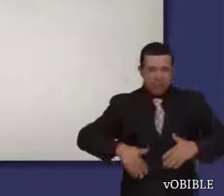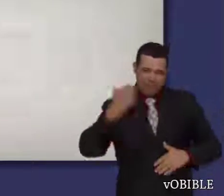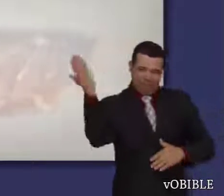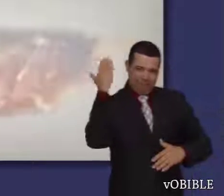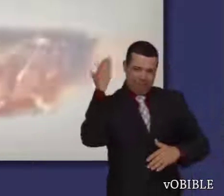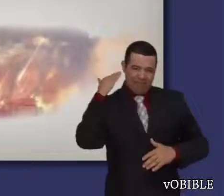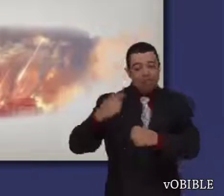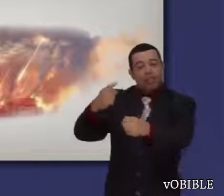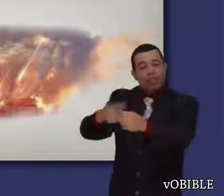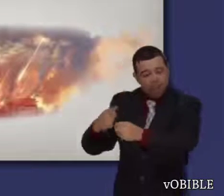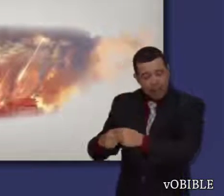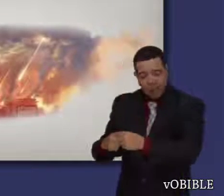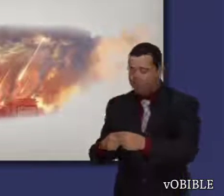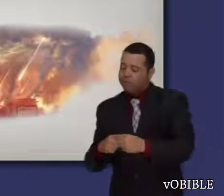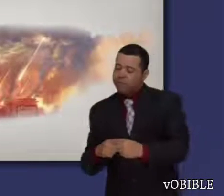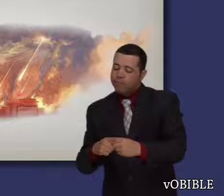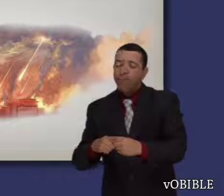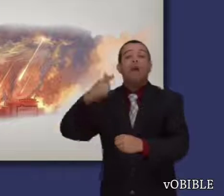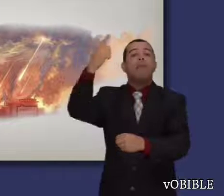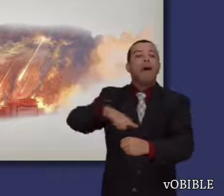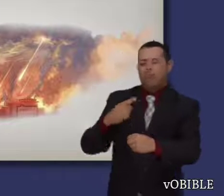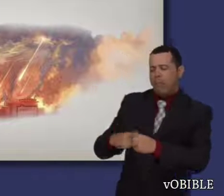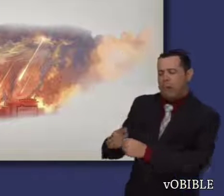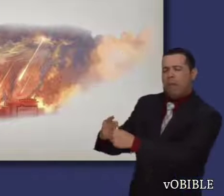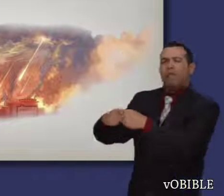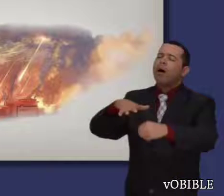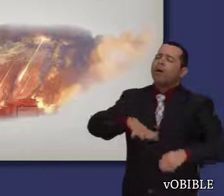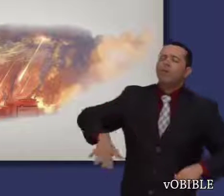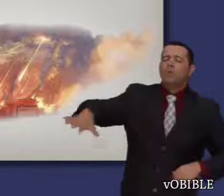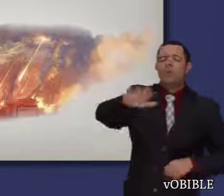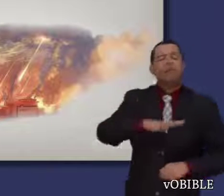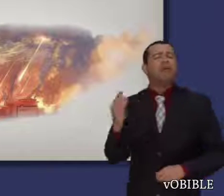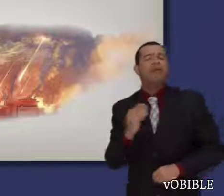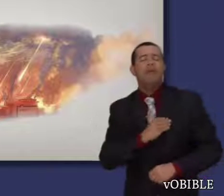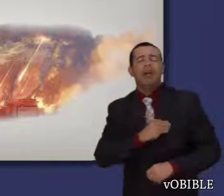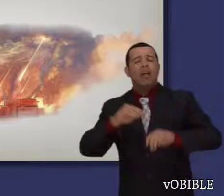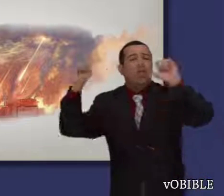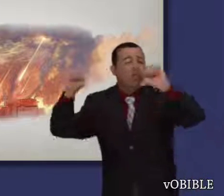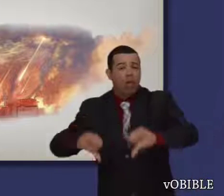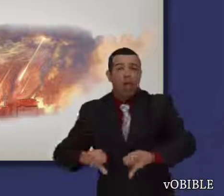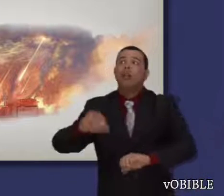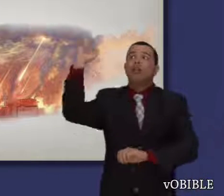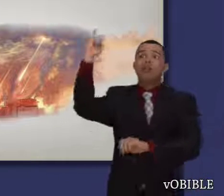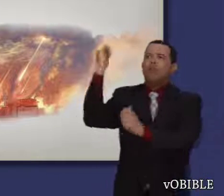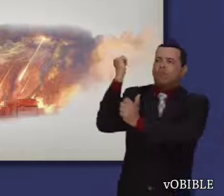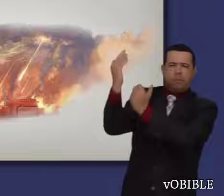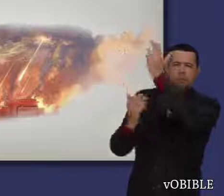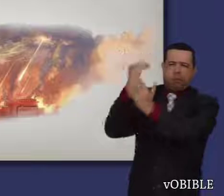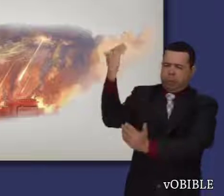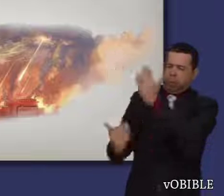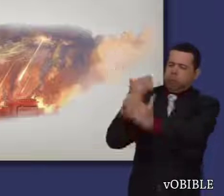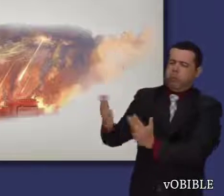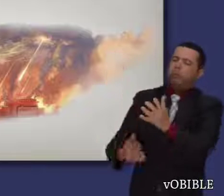O versículo 7 diz que, da mesma maneira, Sodoma e Gomorra e as cidades em volta delas são um exemplo de aviso por